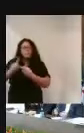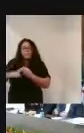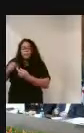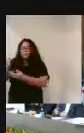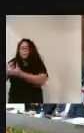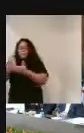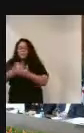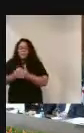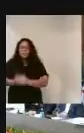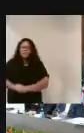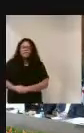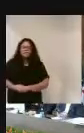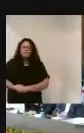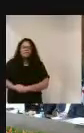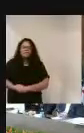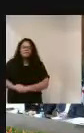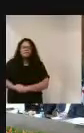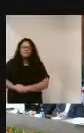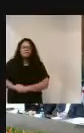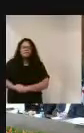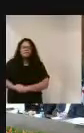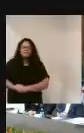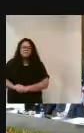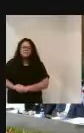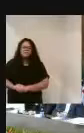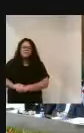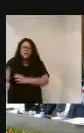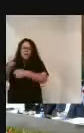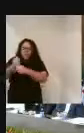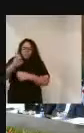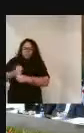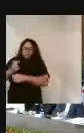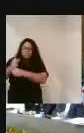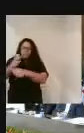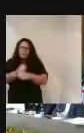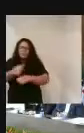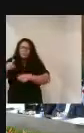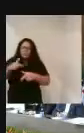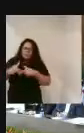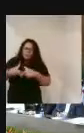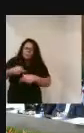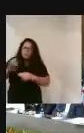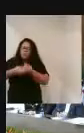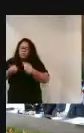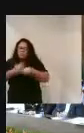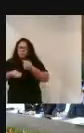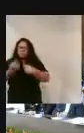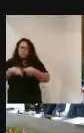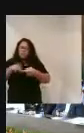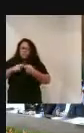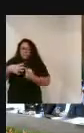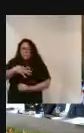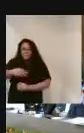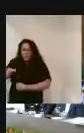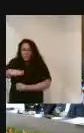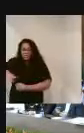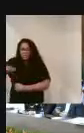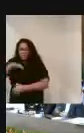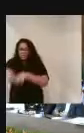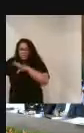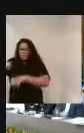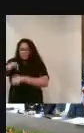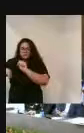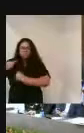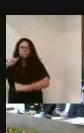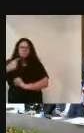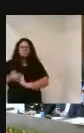dos próprios catadores, fazendo esse trabalho mais administrativo dentro das cooperativas. A gente opera em 12 cidades satélites aqui no Distrito Federal, sendo